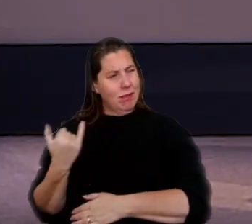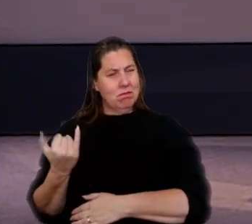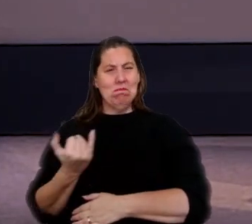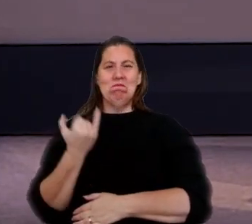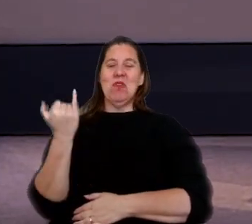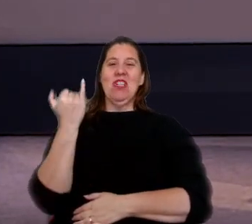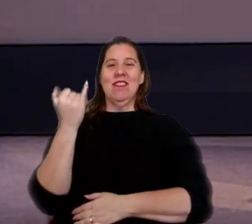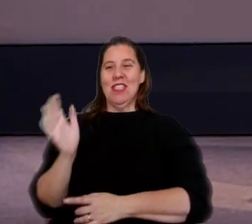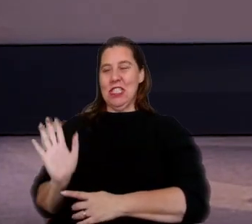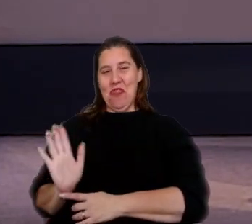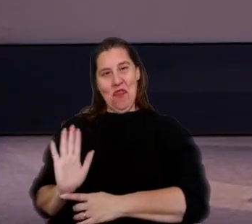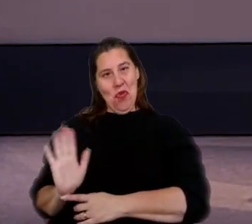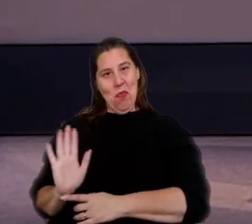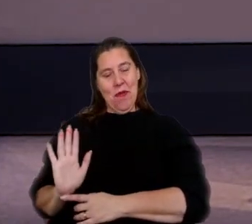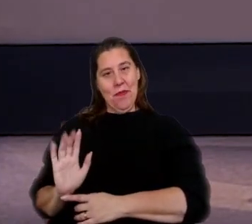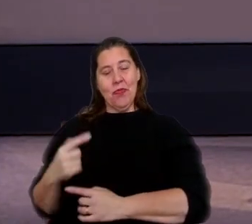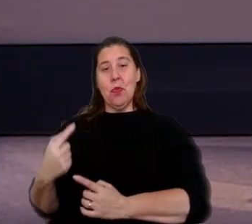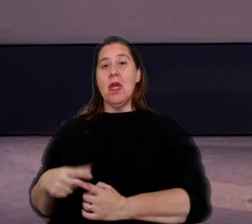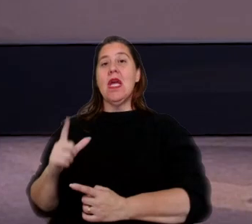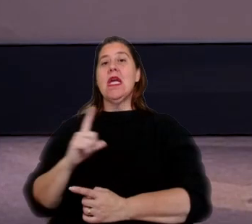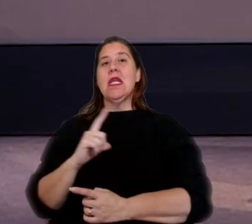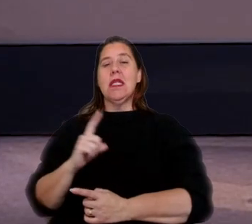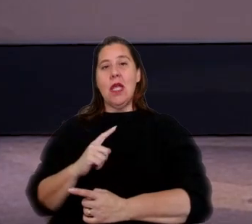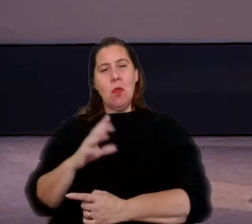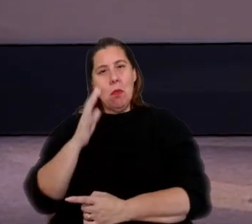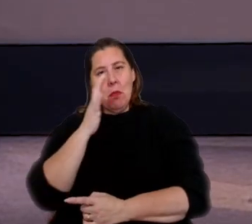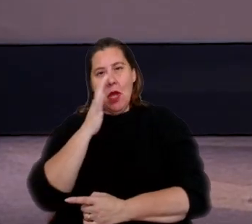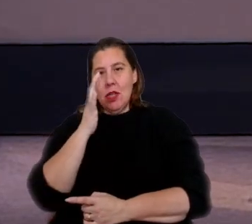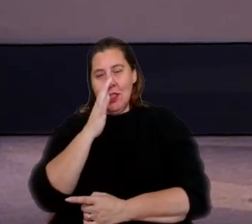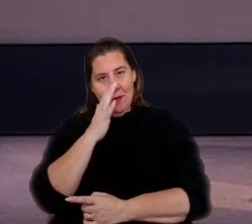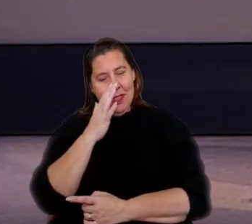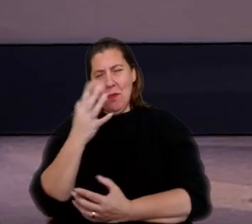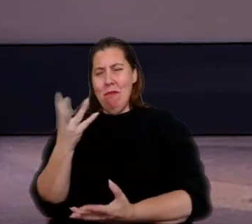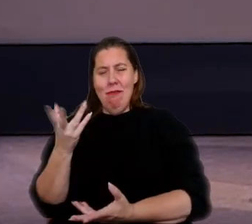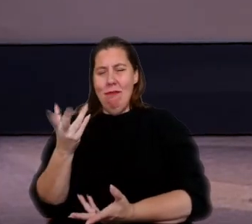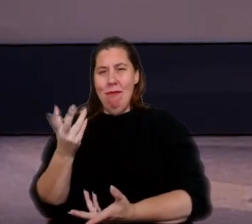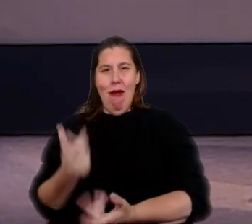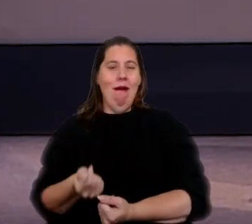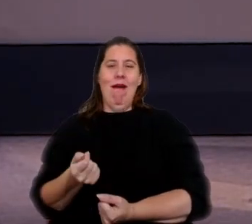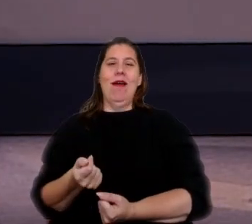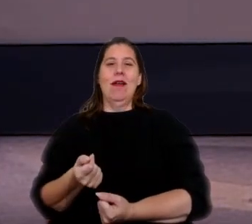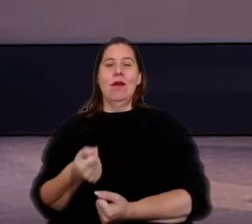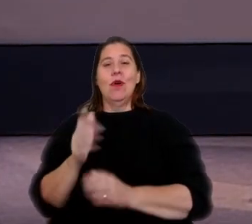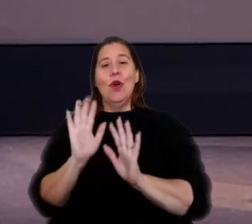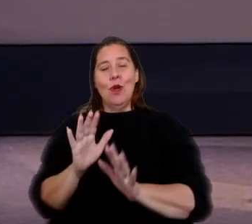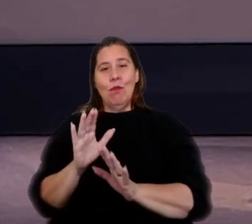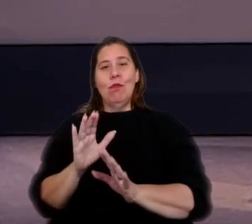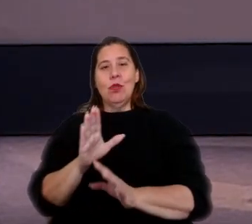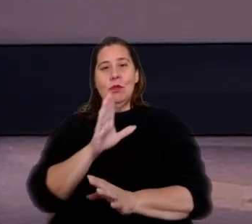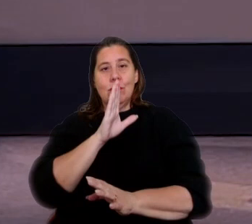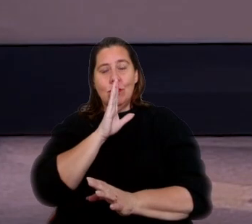mim, fundamental nesse filme, porque há uma fascinação escópica, por isso que